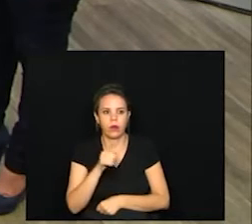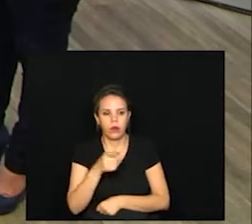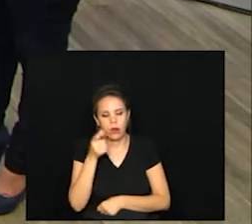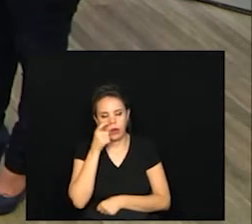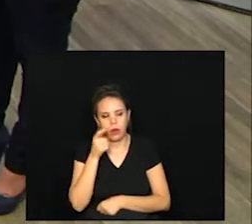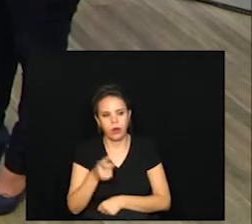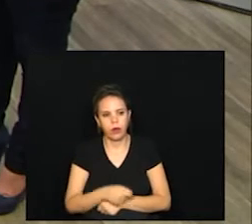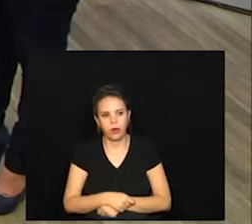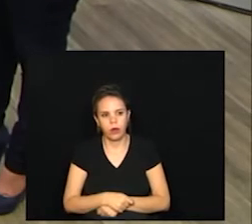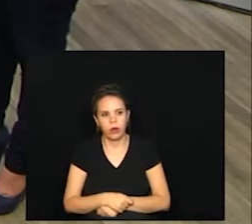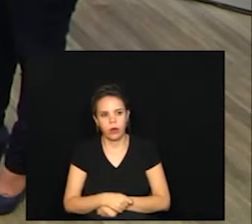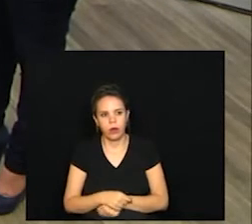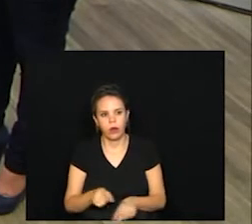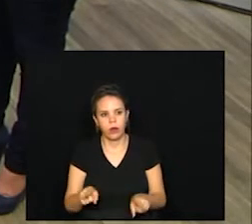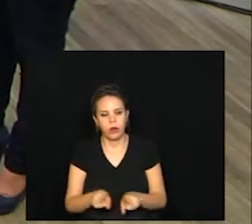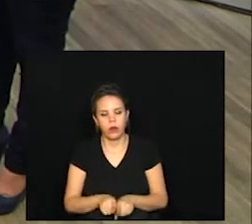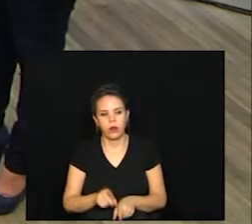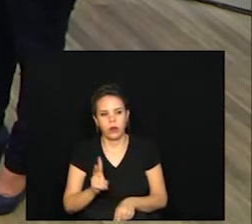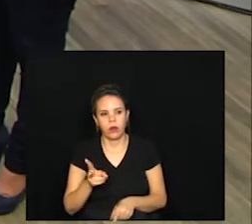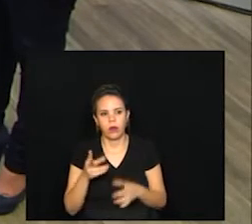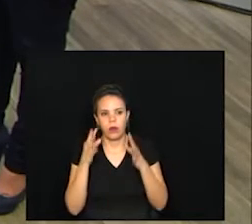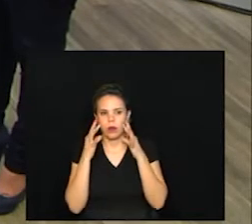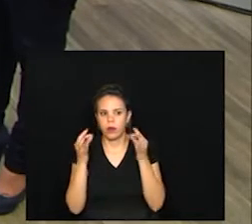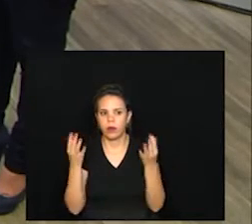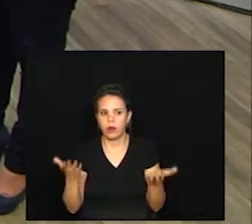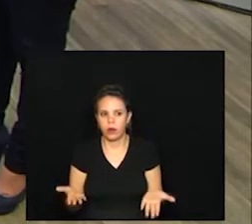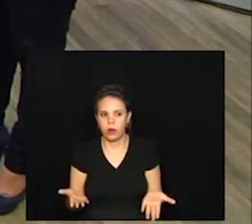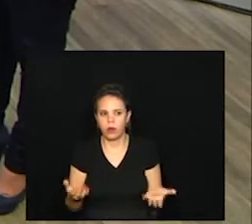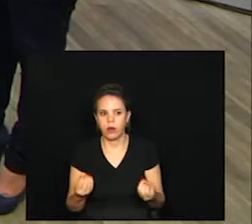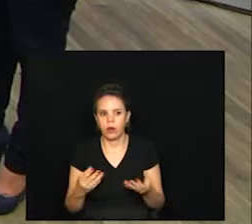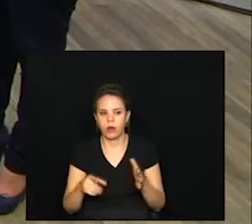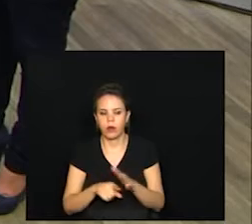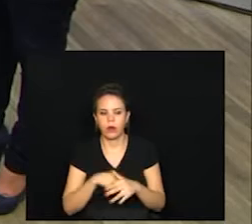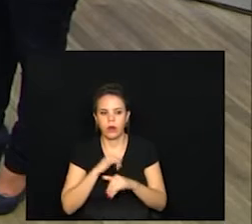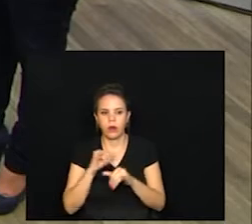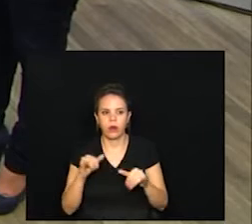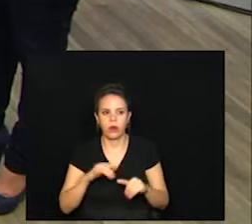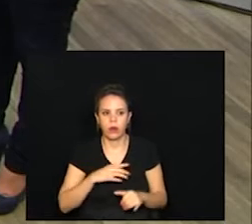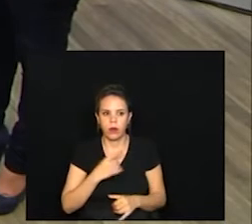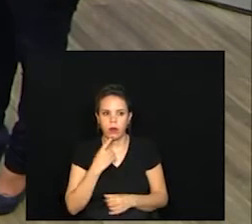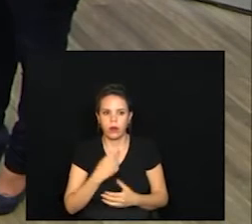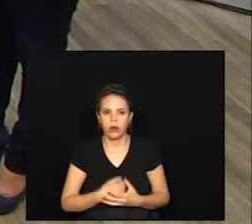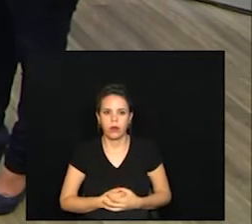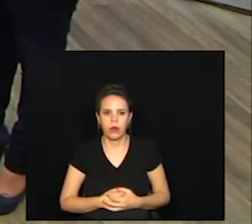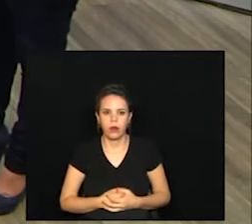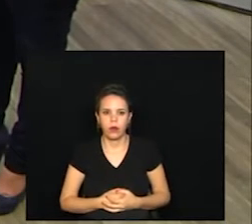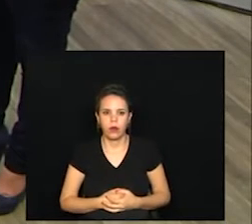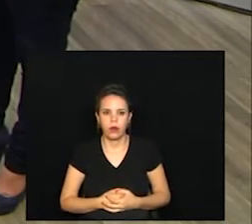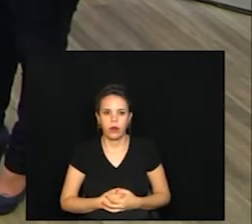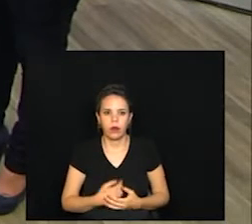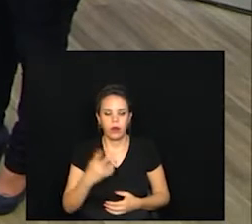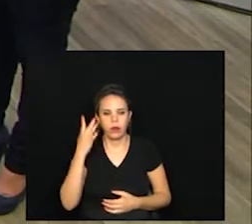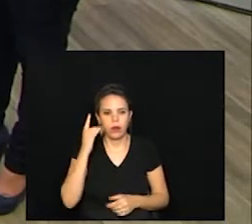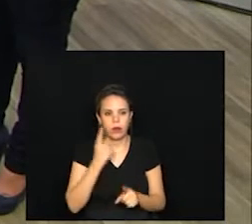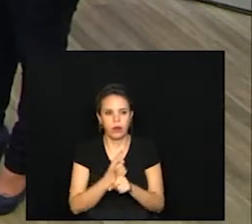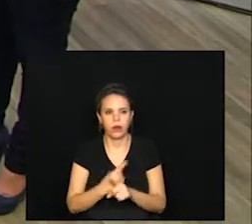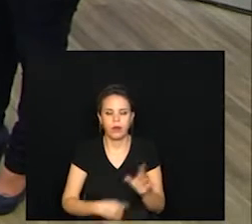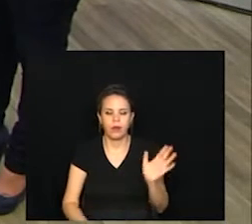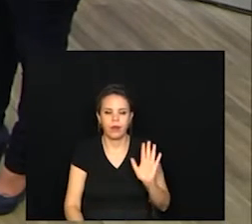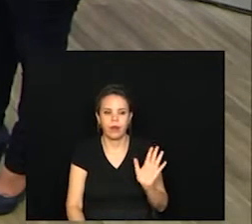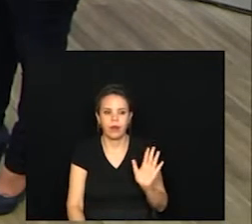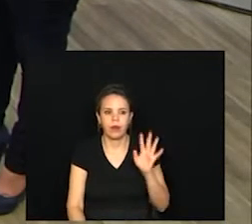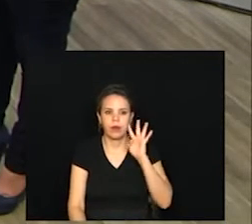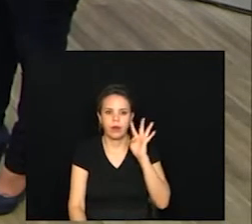está nos acompanhando também ficar sempre atento e bem informado com as notícias do Legislativo. Até amanhã, então. Até